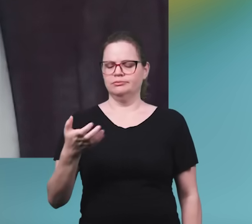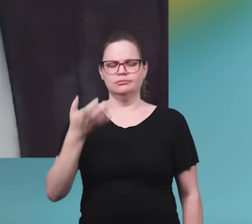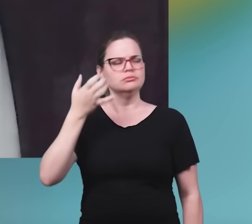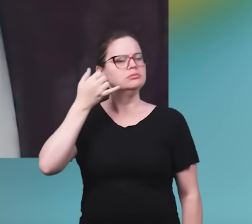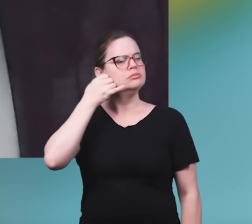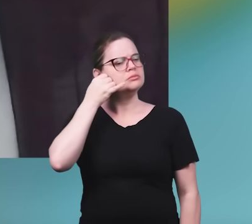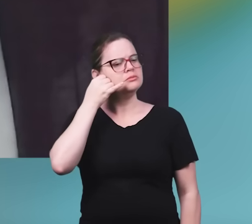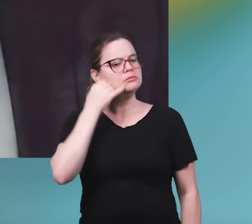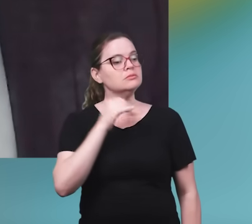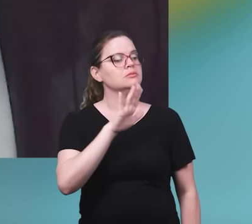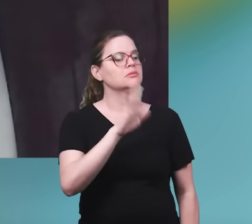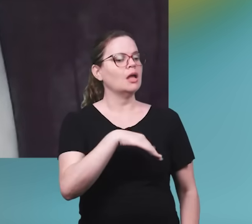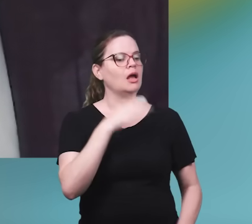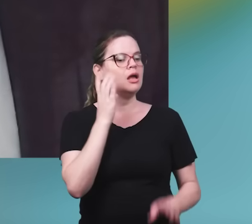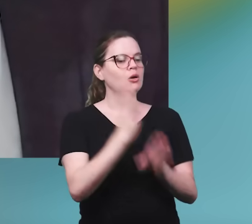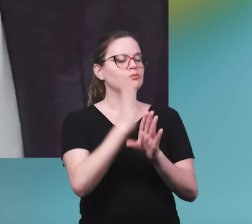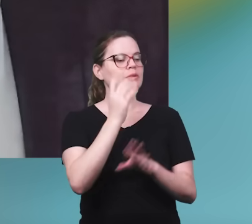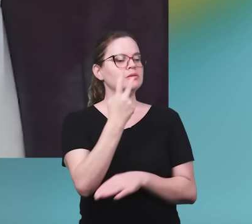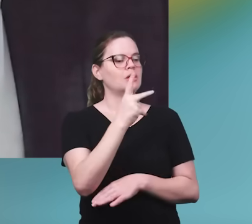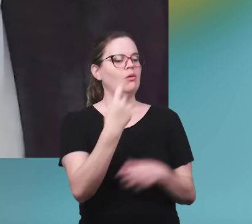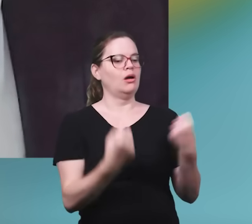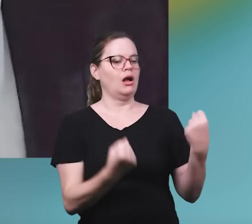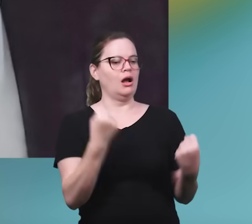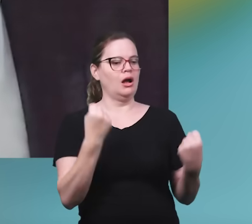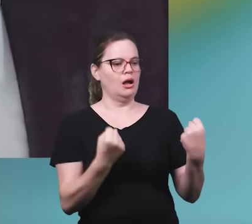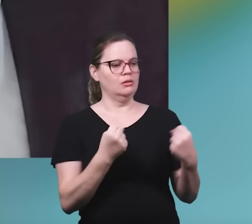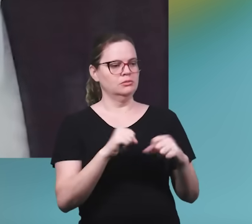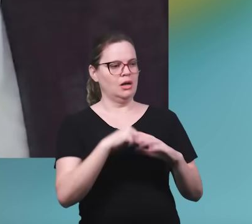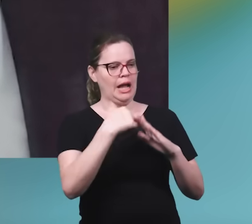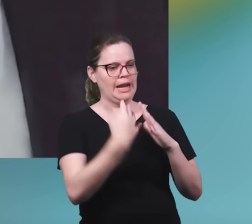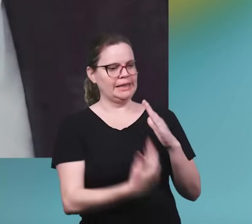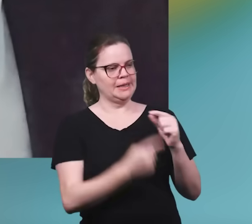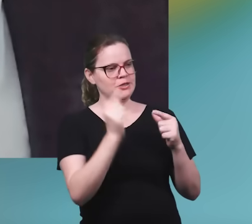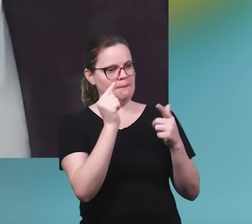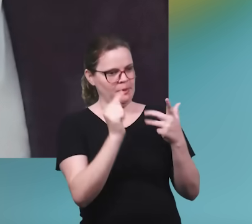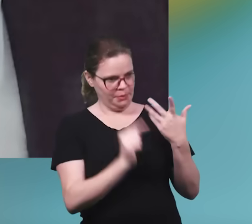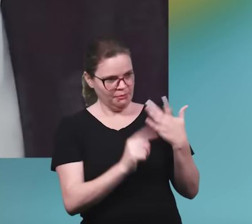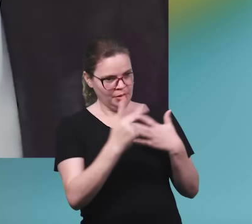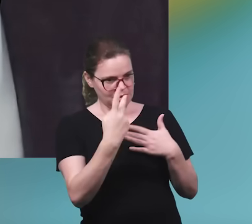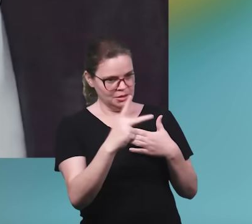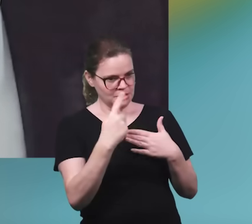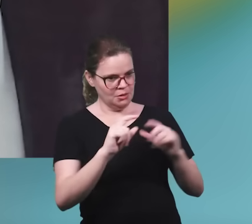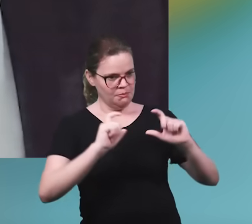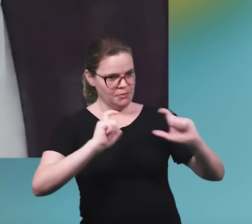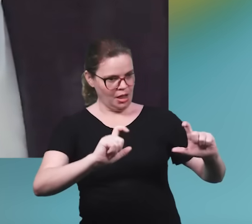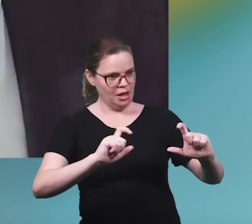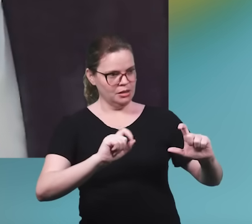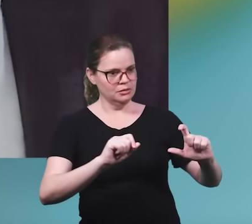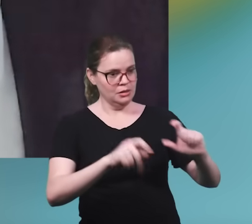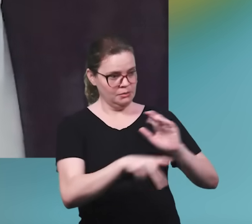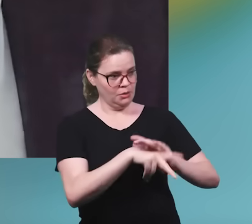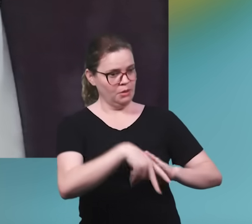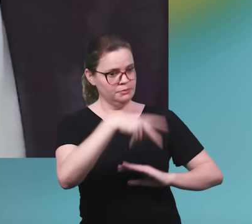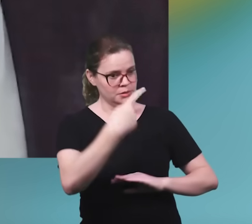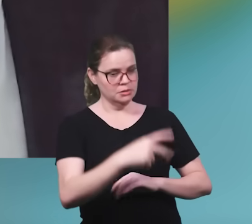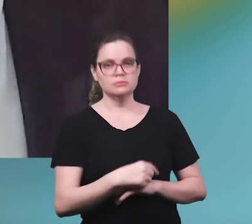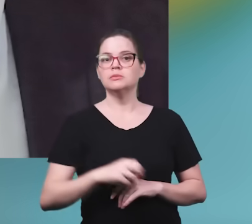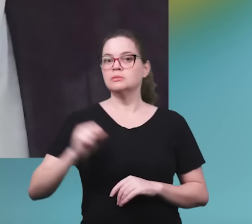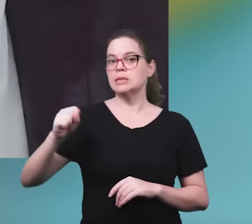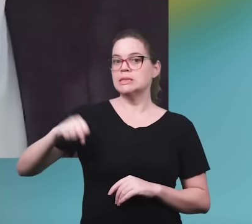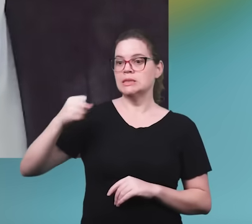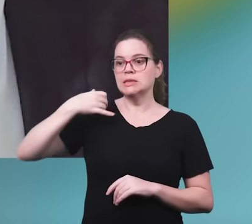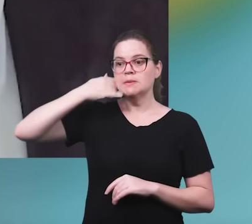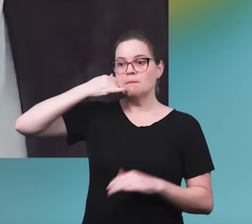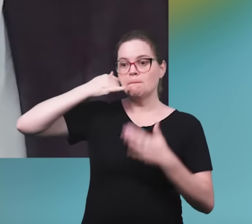Grande Vitória liga e diz, estamos com um veículo, características tais, de placa tal,